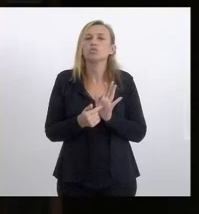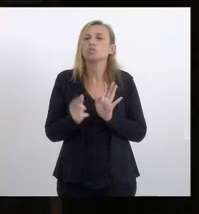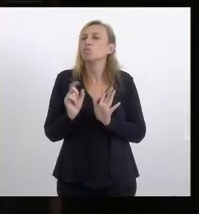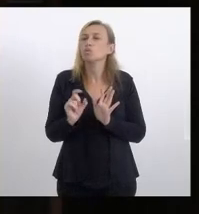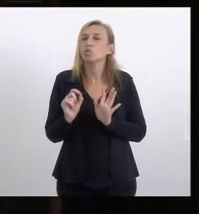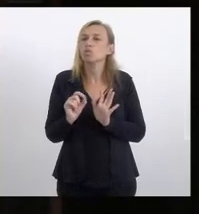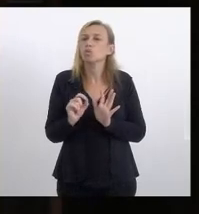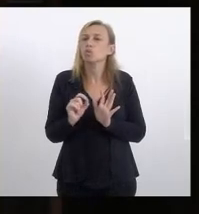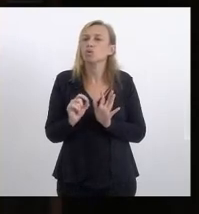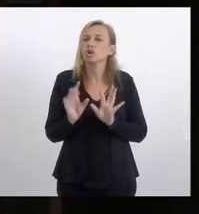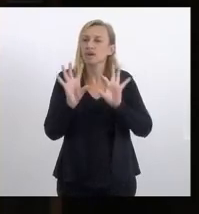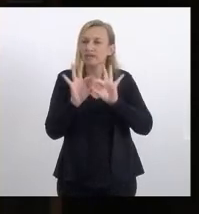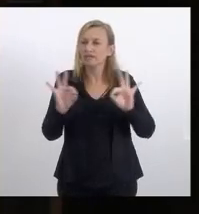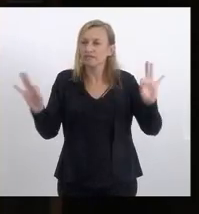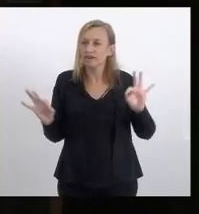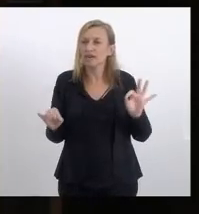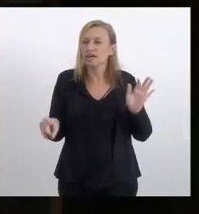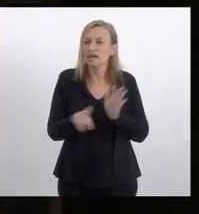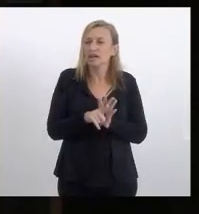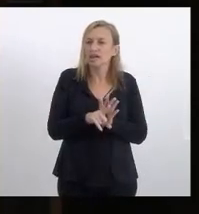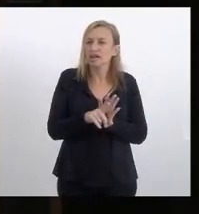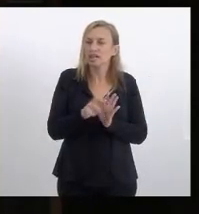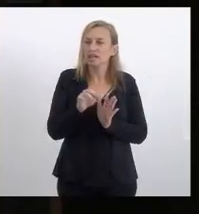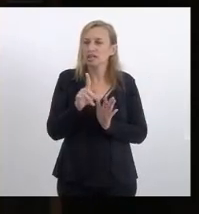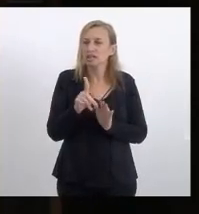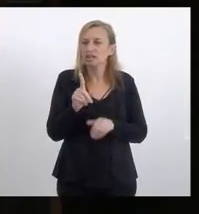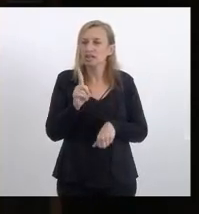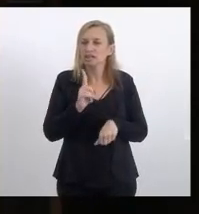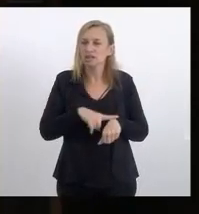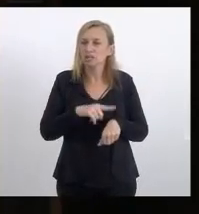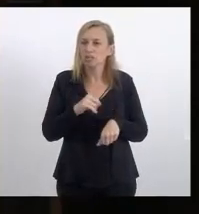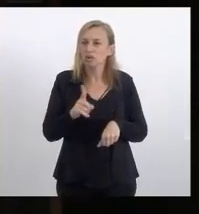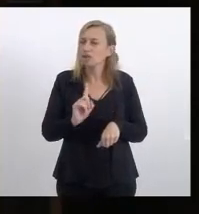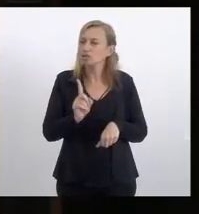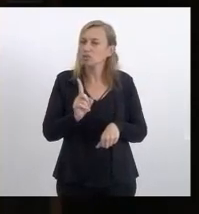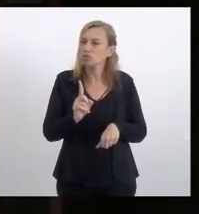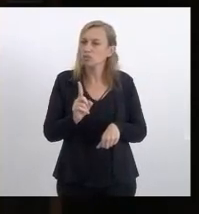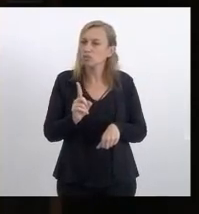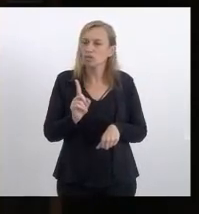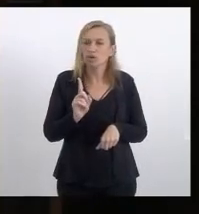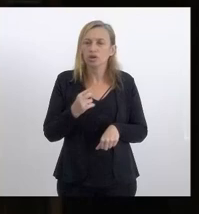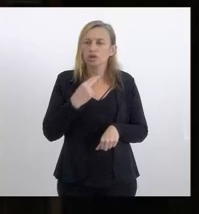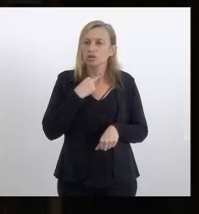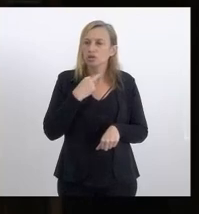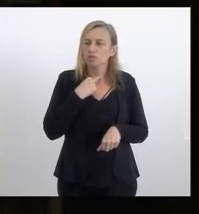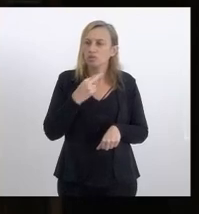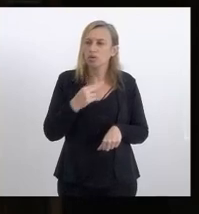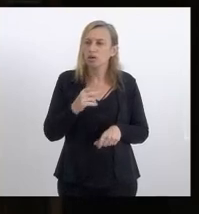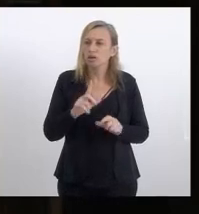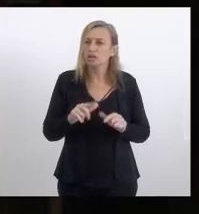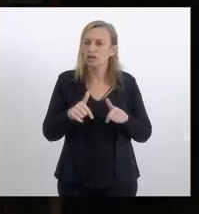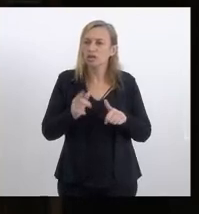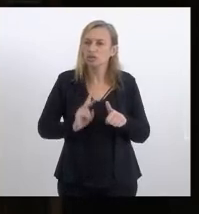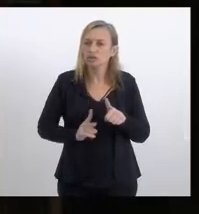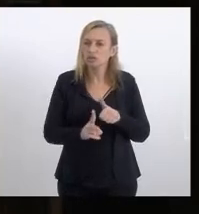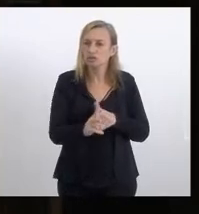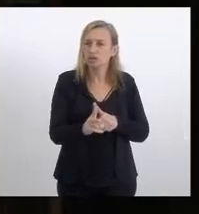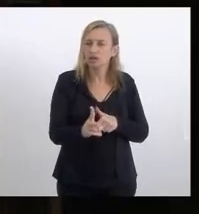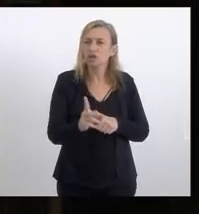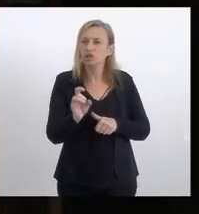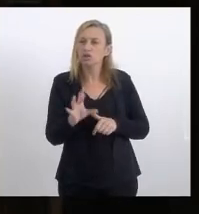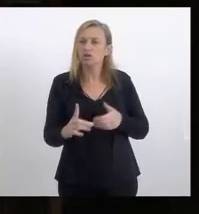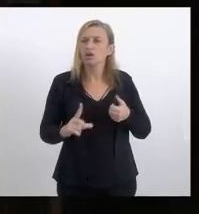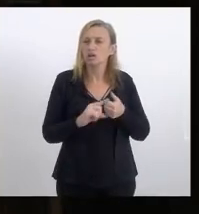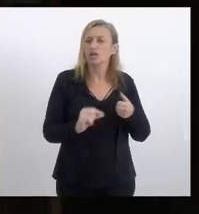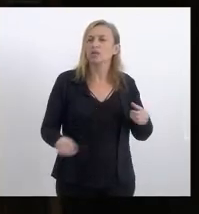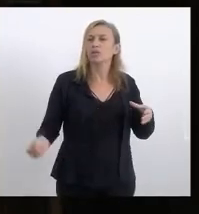é a frase que lei temporária não pode gerar efeito de permanente fato que esse artigo pode permanecer na lei